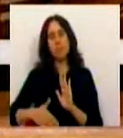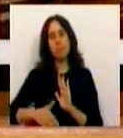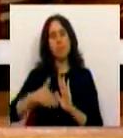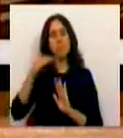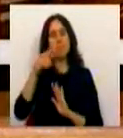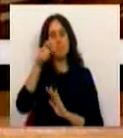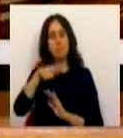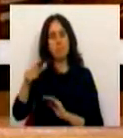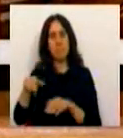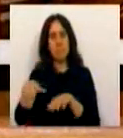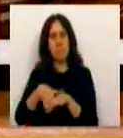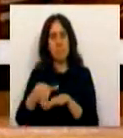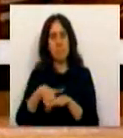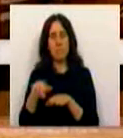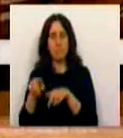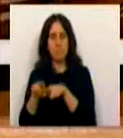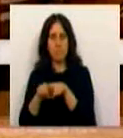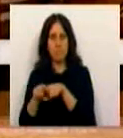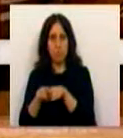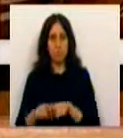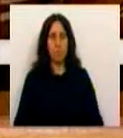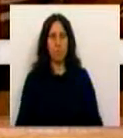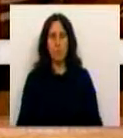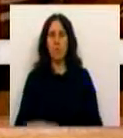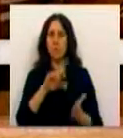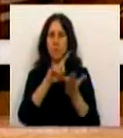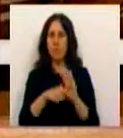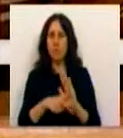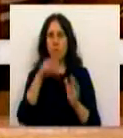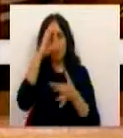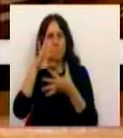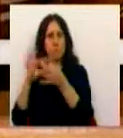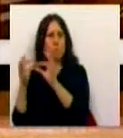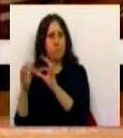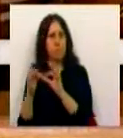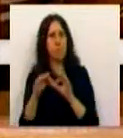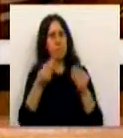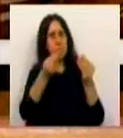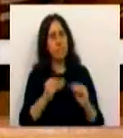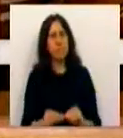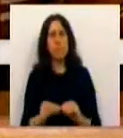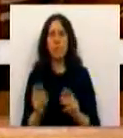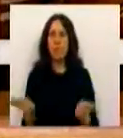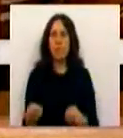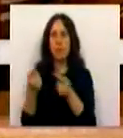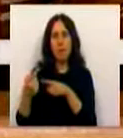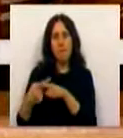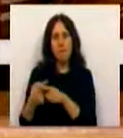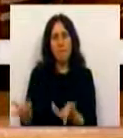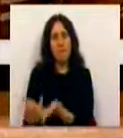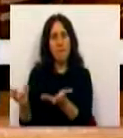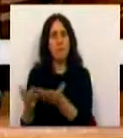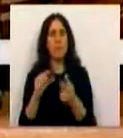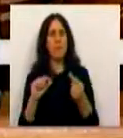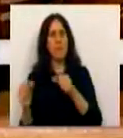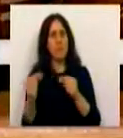crescimento cívico e político. O delinear de um projeto coerente, a organização de uma campanha envolvente e apelativa, o debate público e franco